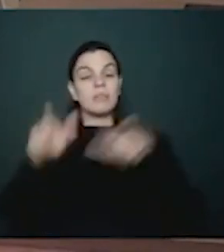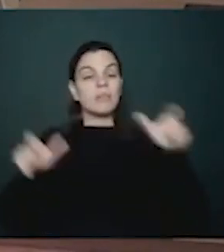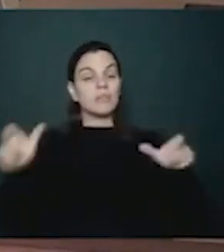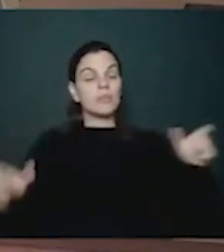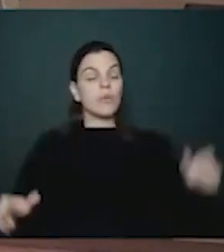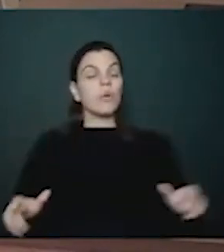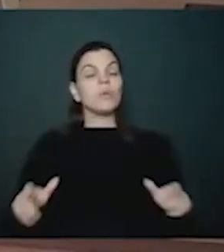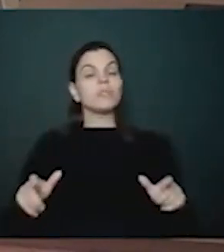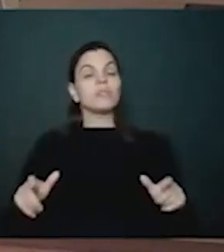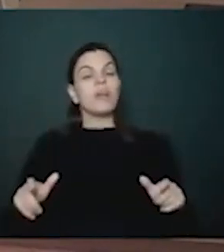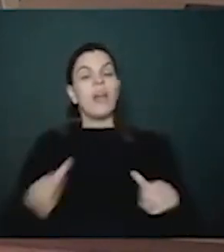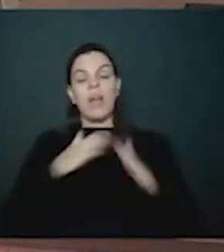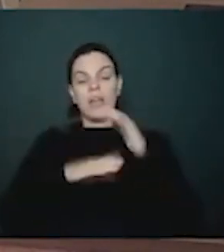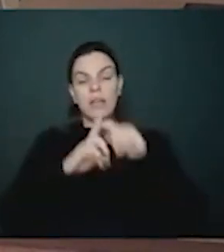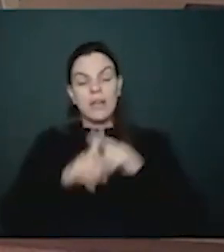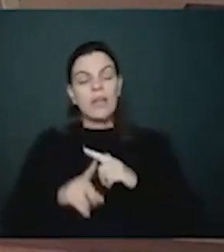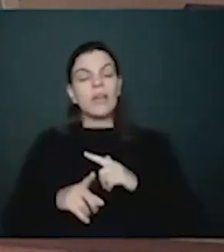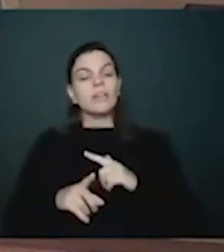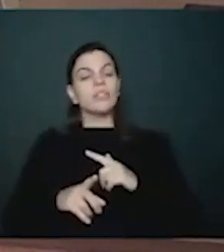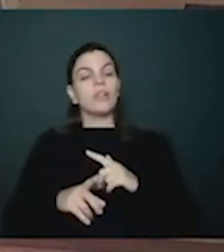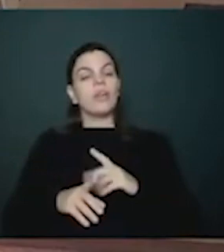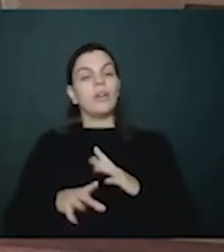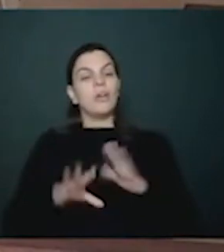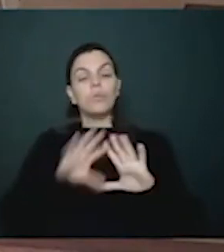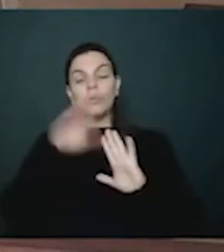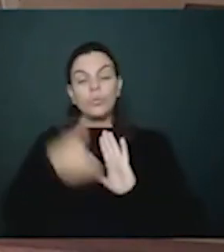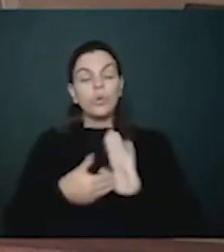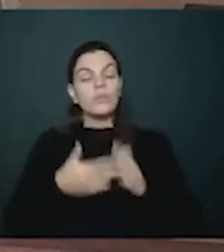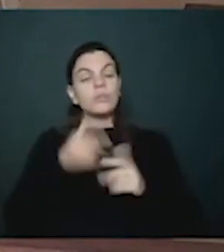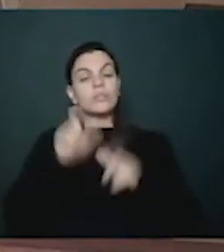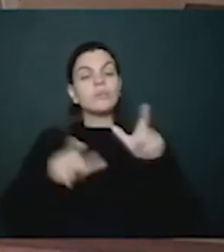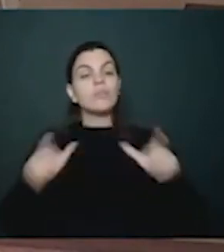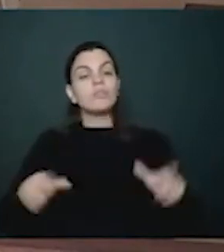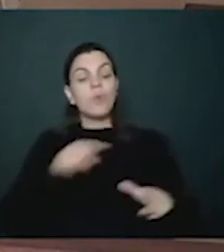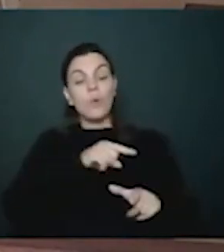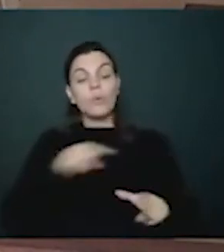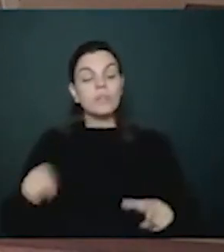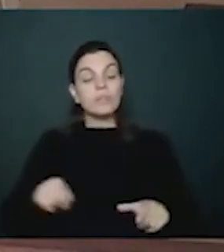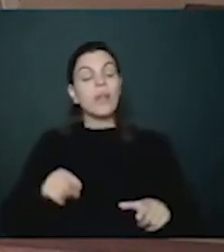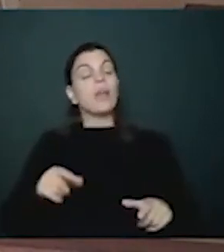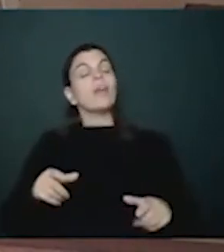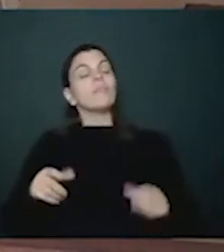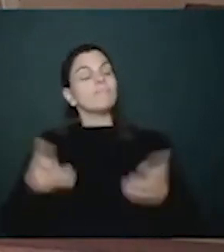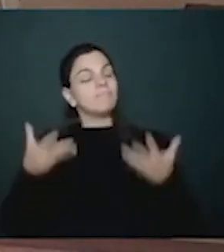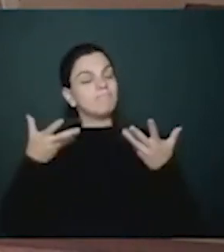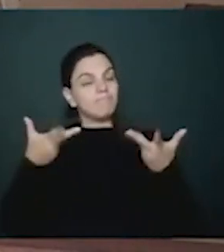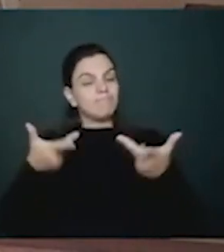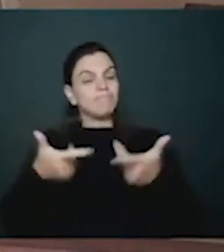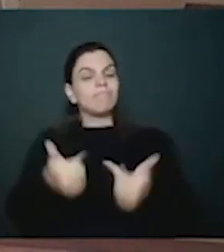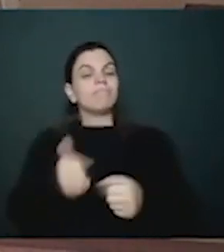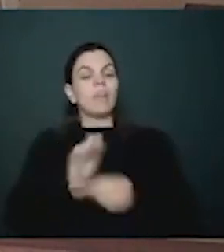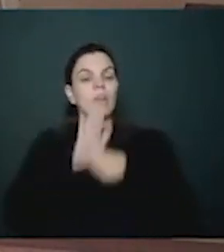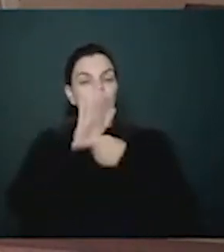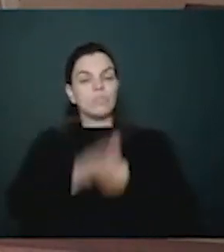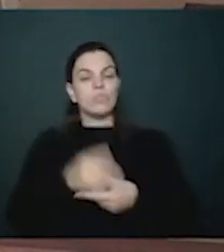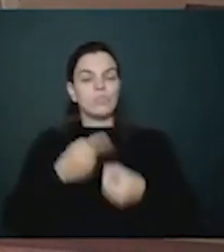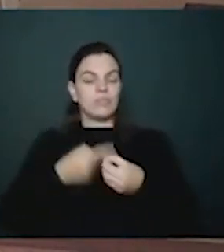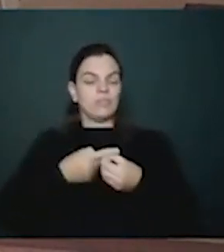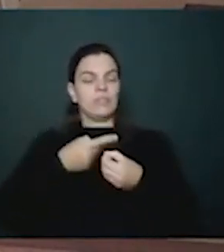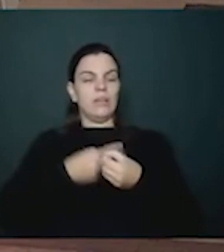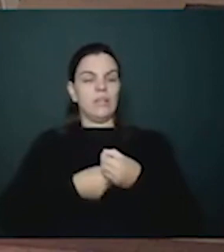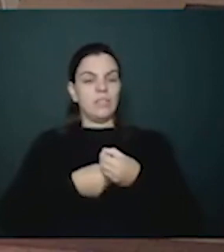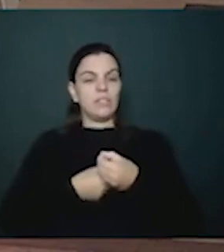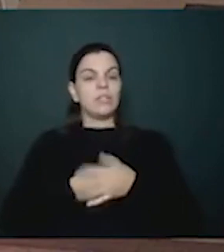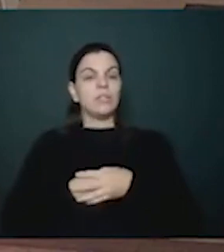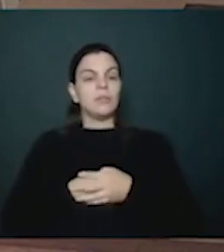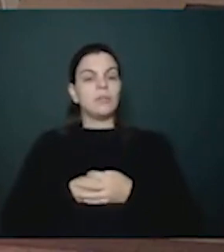que a Congregação dos Oblatos fazem pela cidade. E vossa referência, Vossa Excelência, senhor presidente Marcelo Facnello, me permita citar